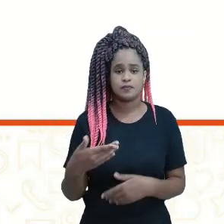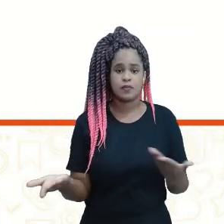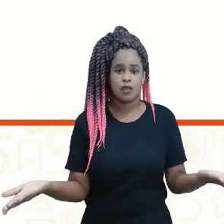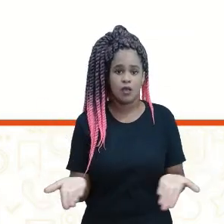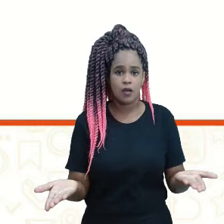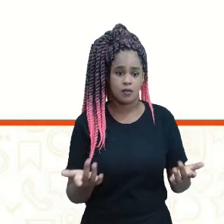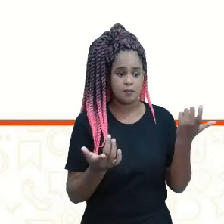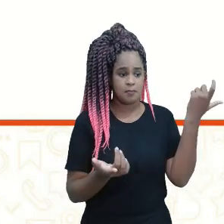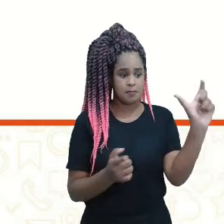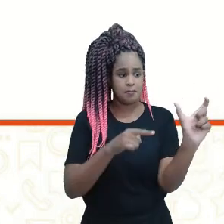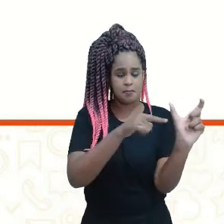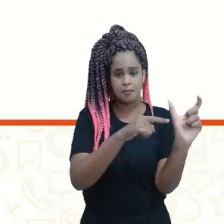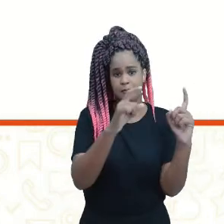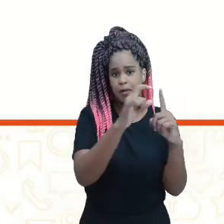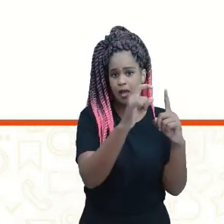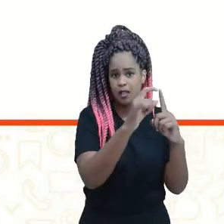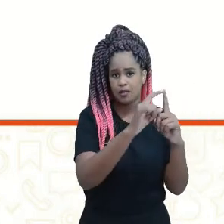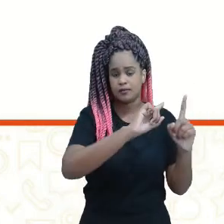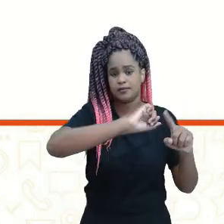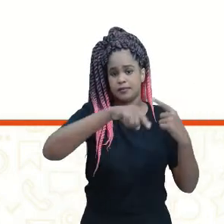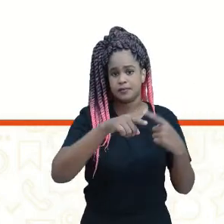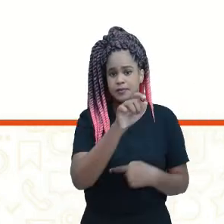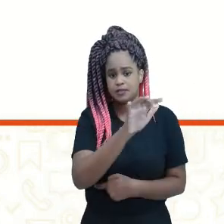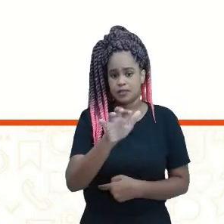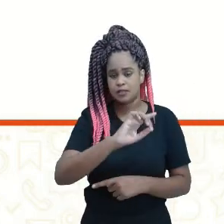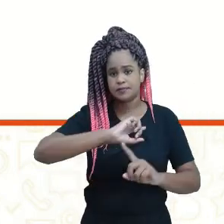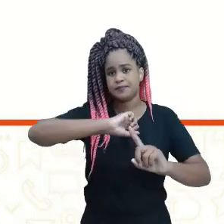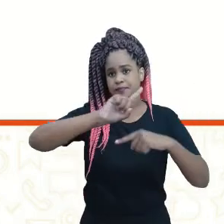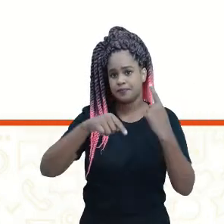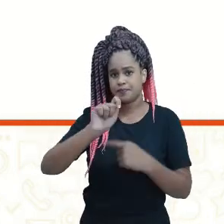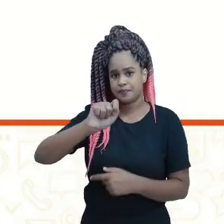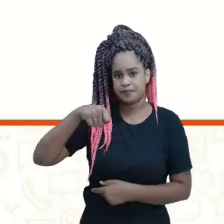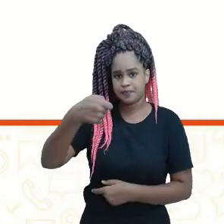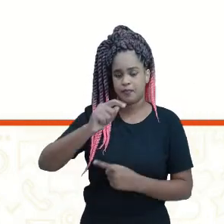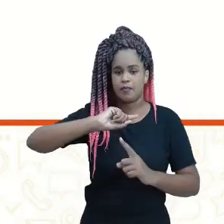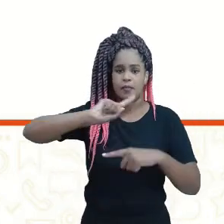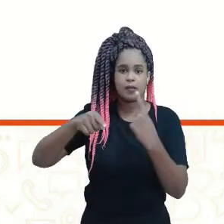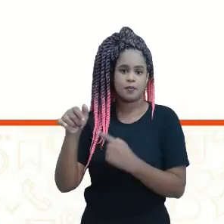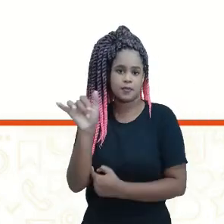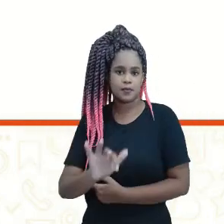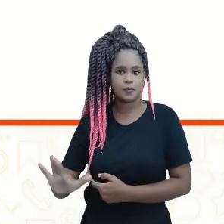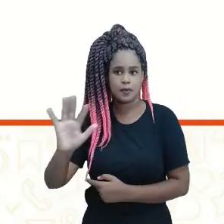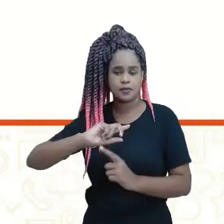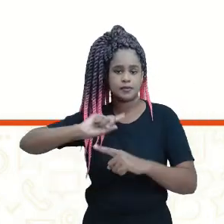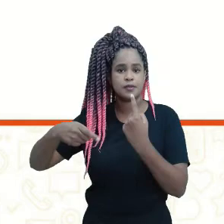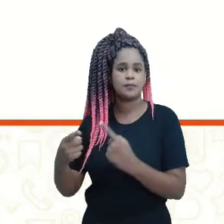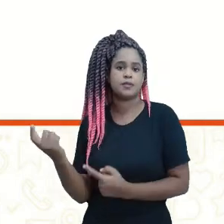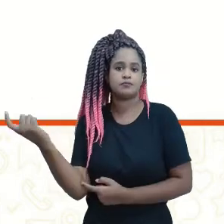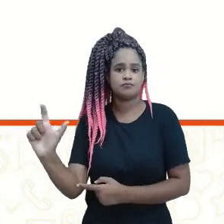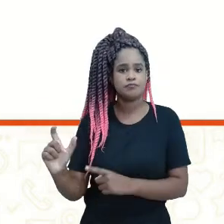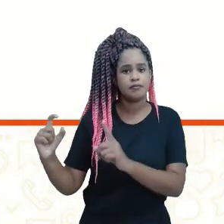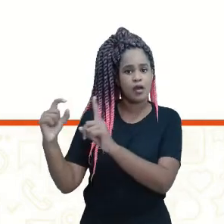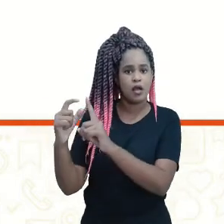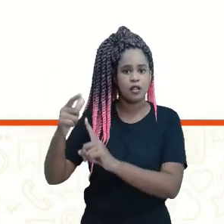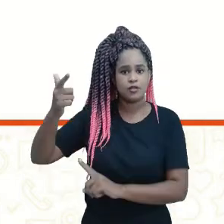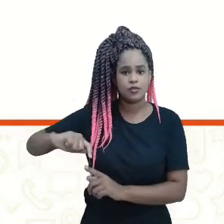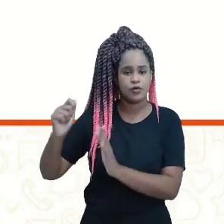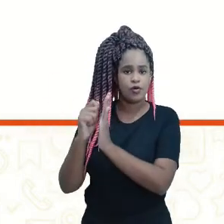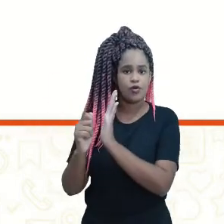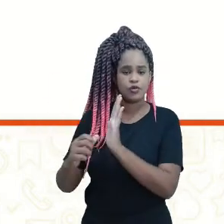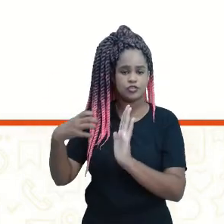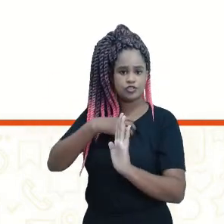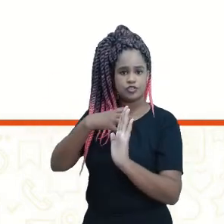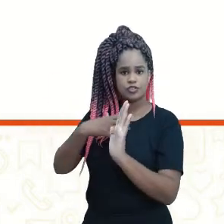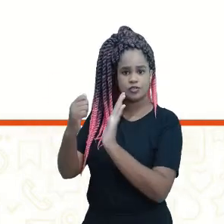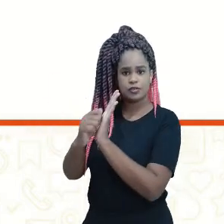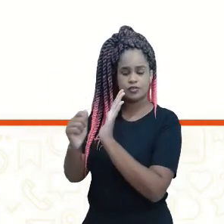usado a palavra casa, a datilologia, o sinal, a imagem e, por último, a escrita, é